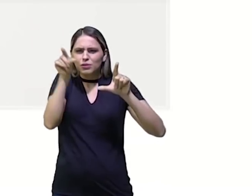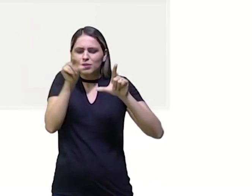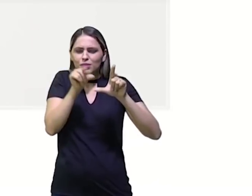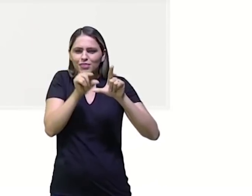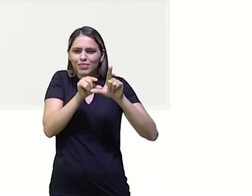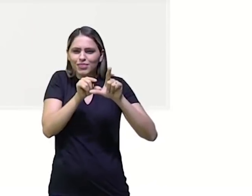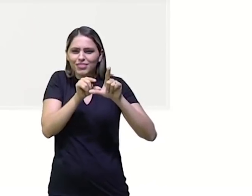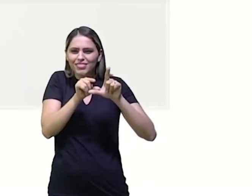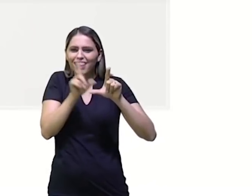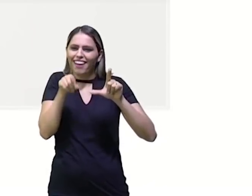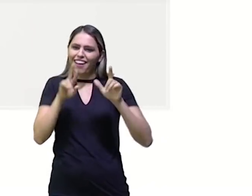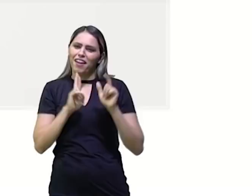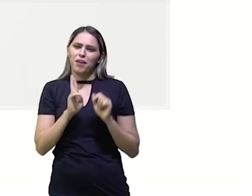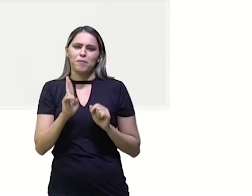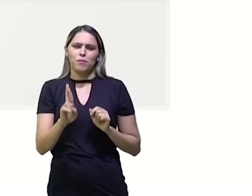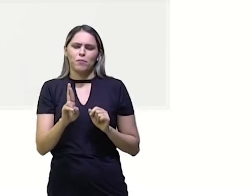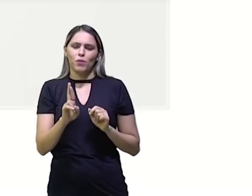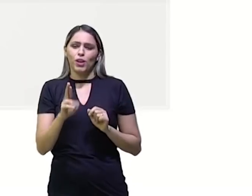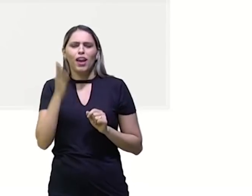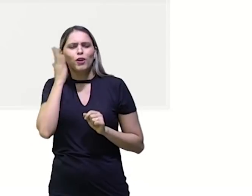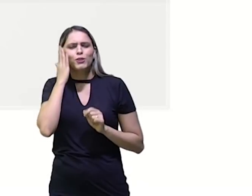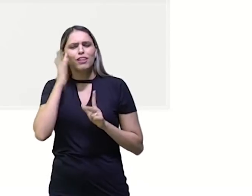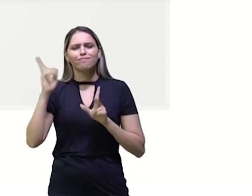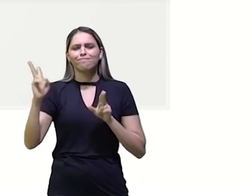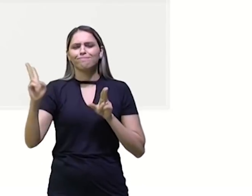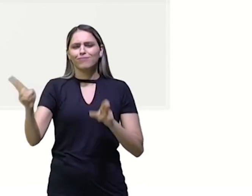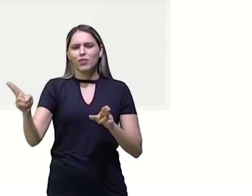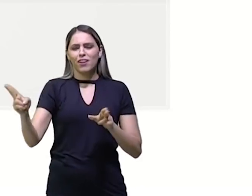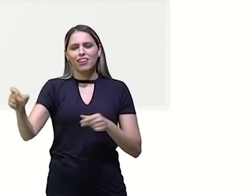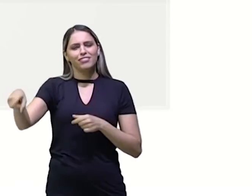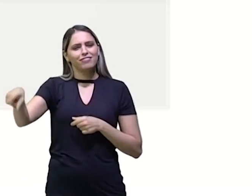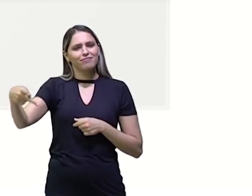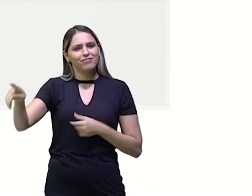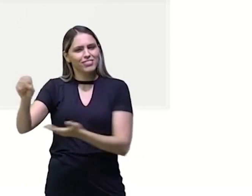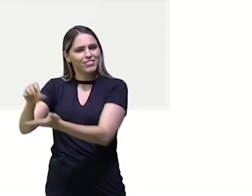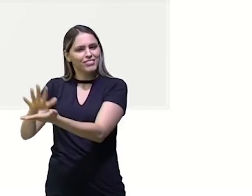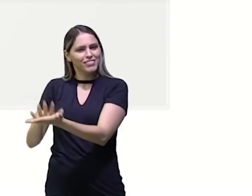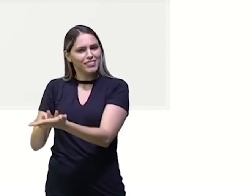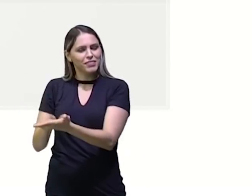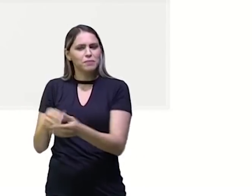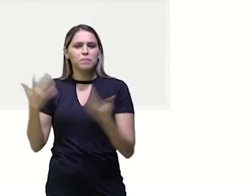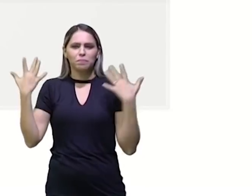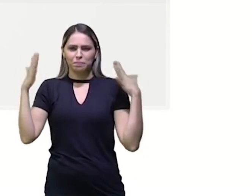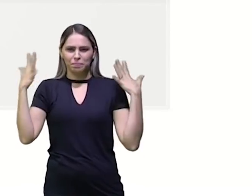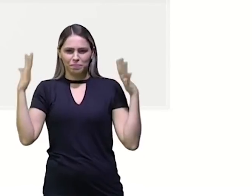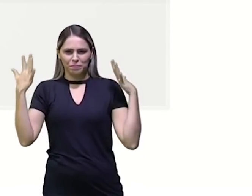A minha sei que está igual a de vocês. Parabéns!